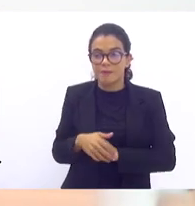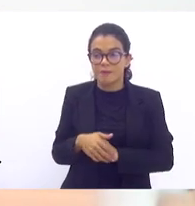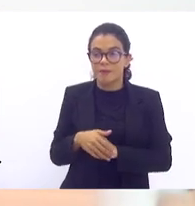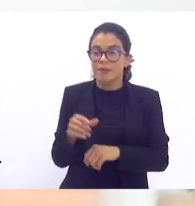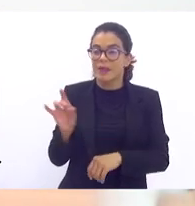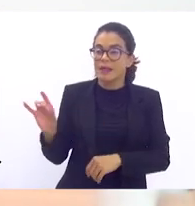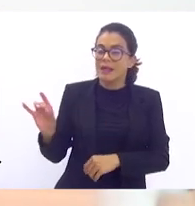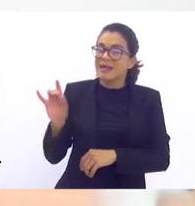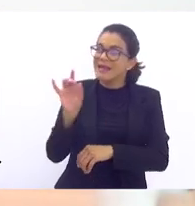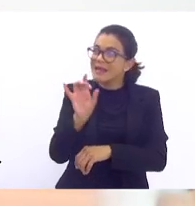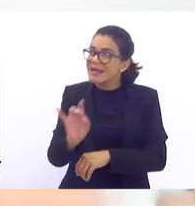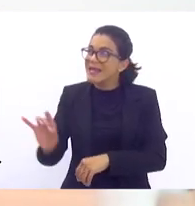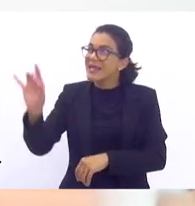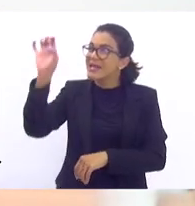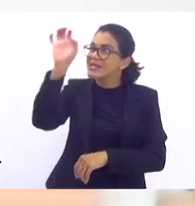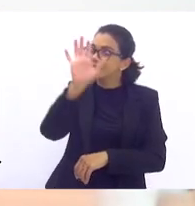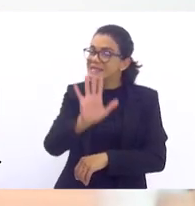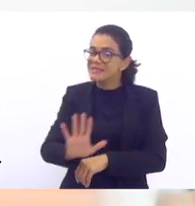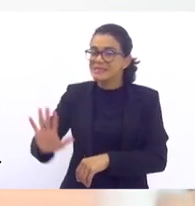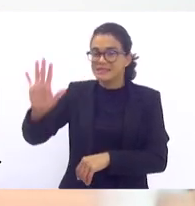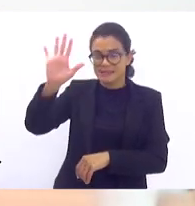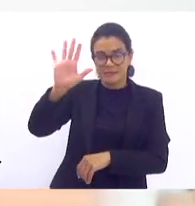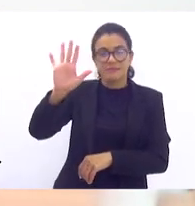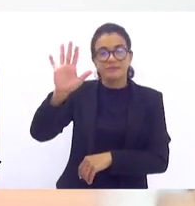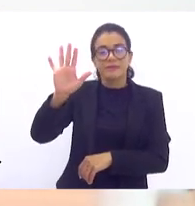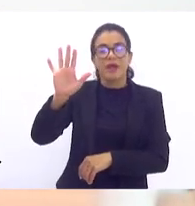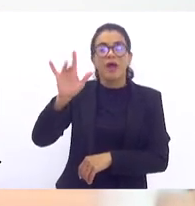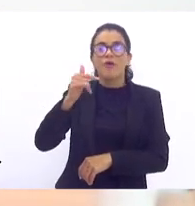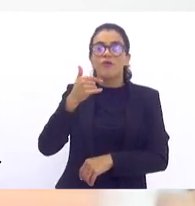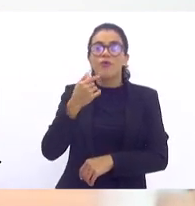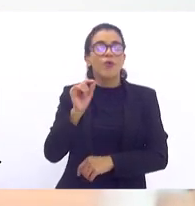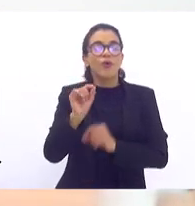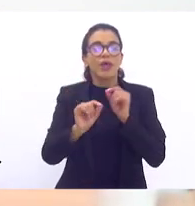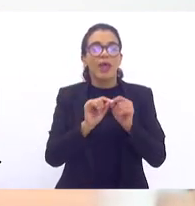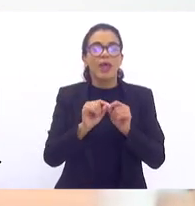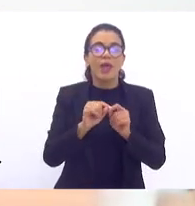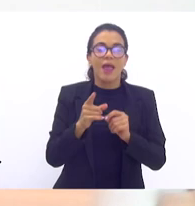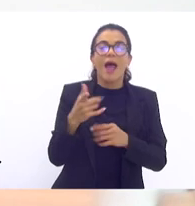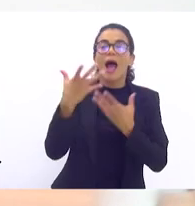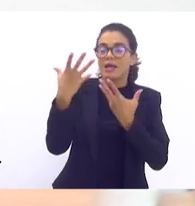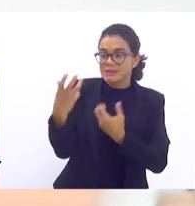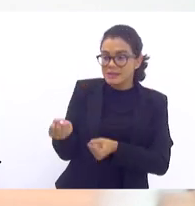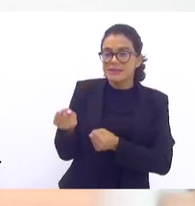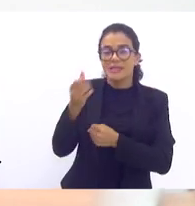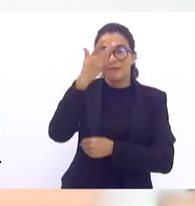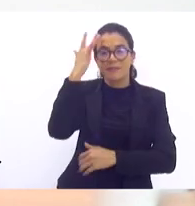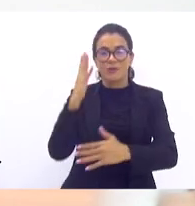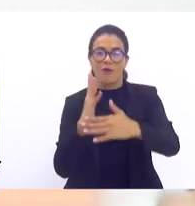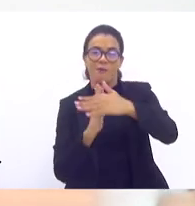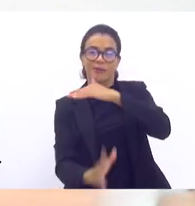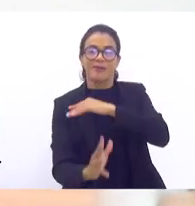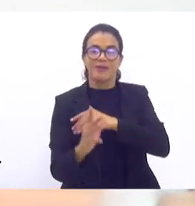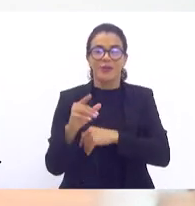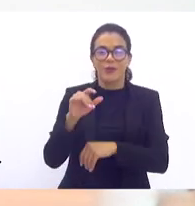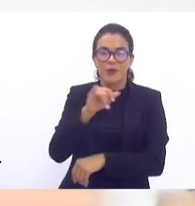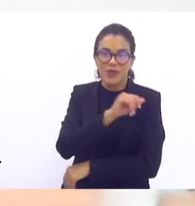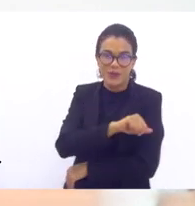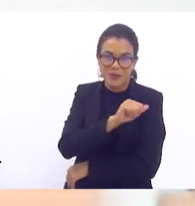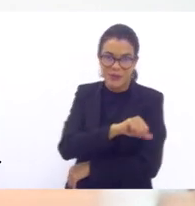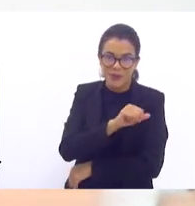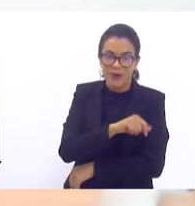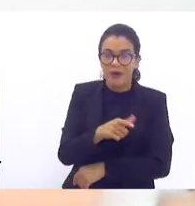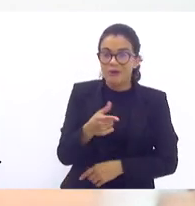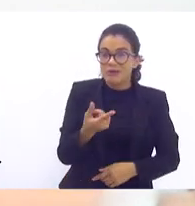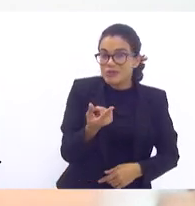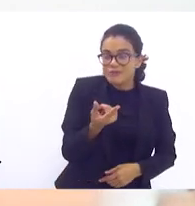estado acabou se especializando e receber um refugiado do Rio de Janeiro quando a gente fala da Indústria Farmacêutica quando acabou aqui no